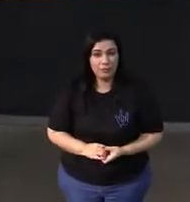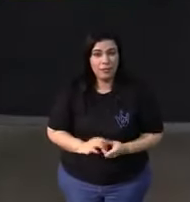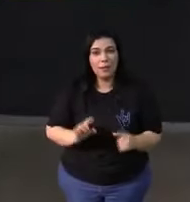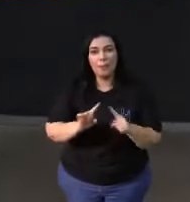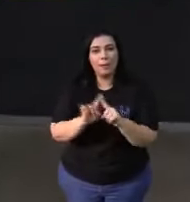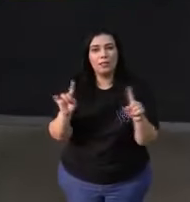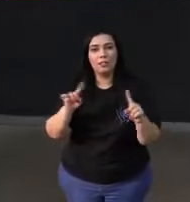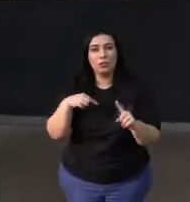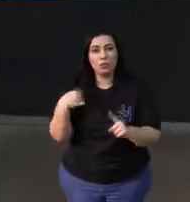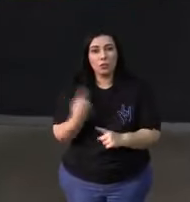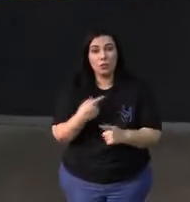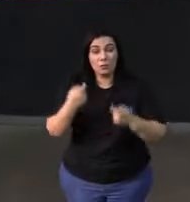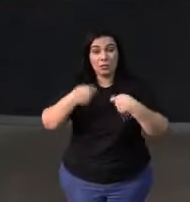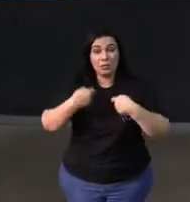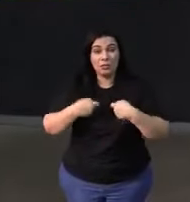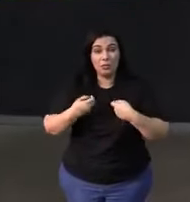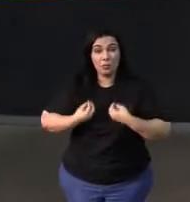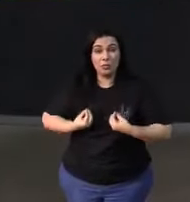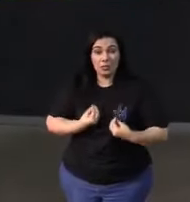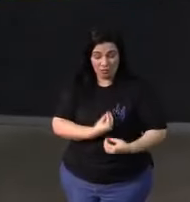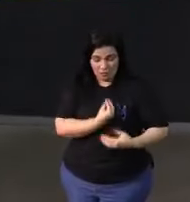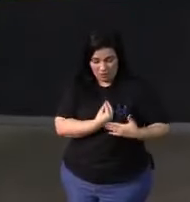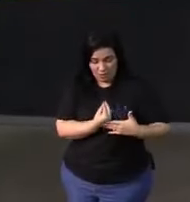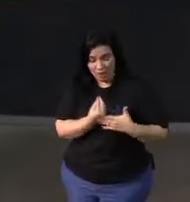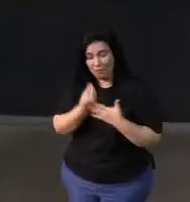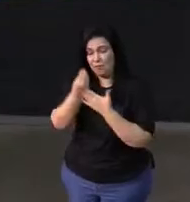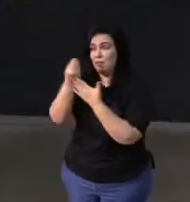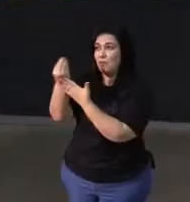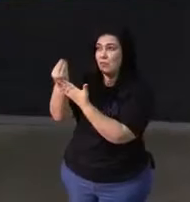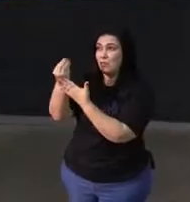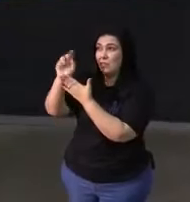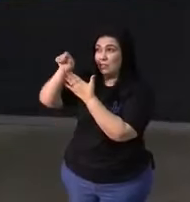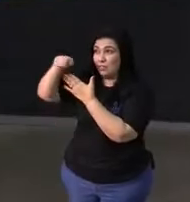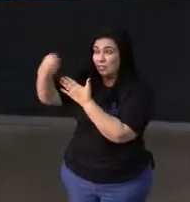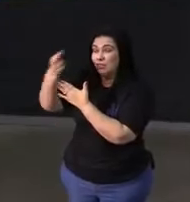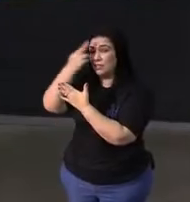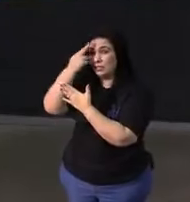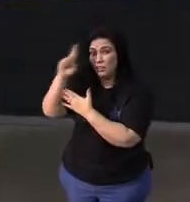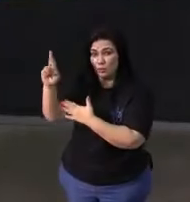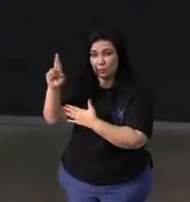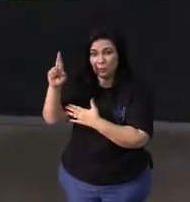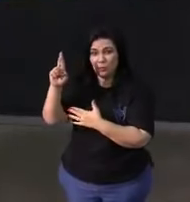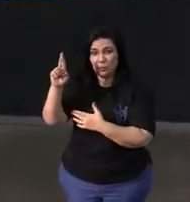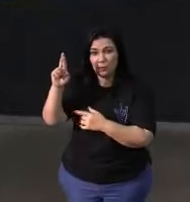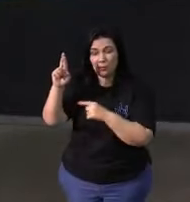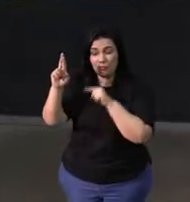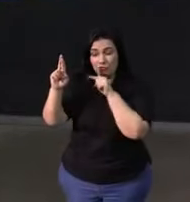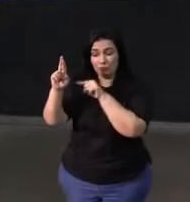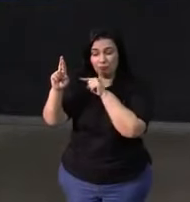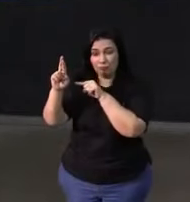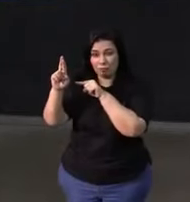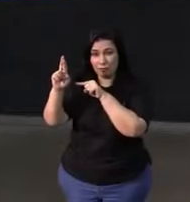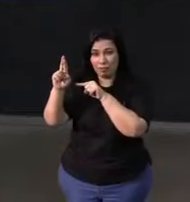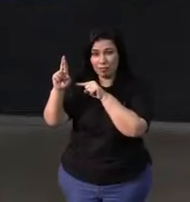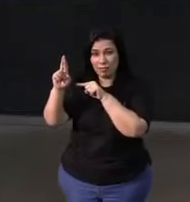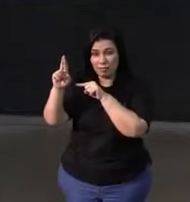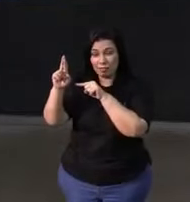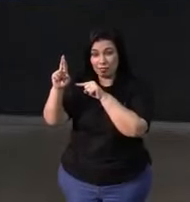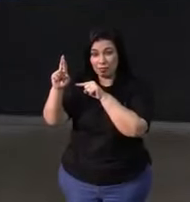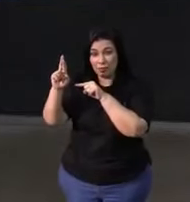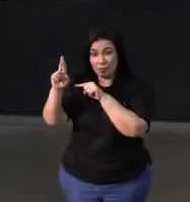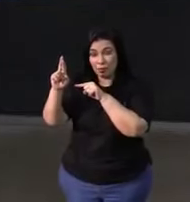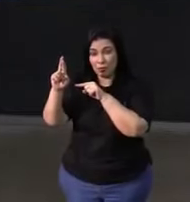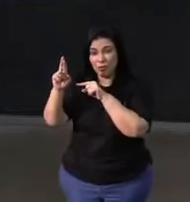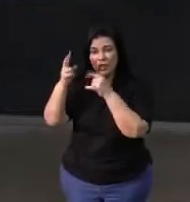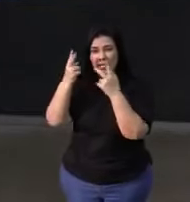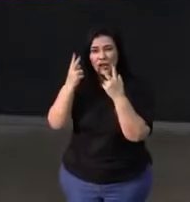mas nós precisamos entregar nossa vida para um Jesus Senhor, e sendo Ele Senhor,